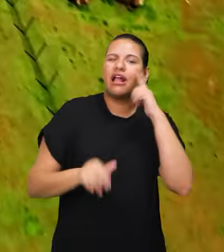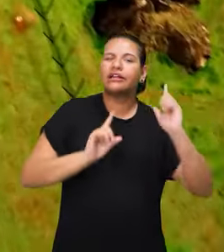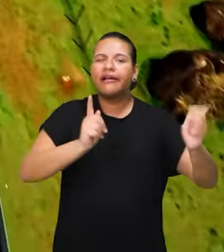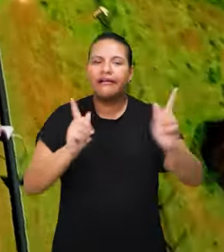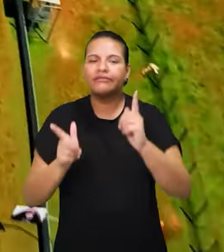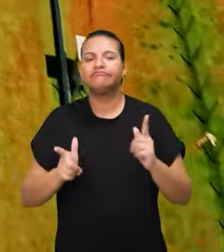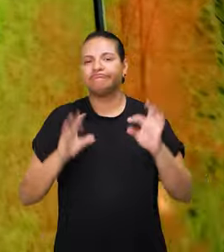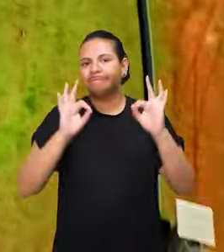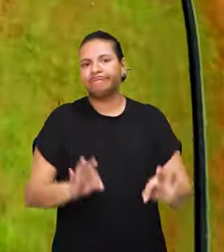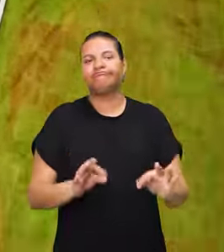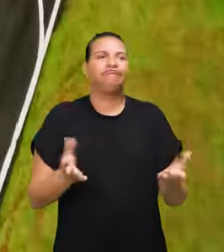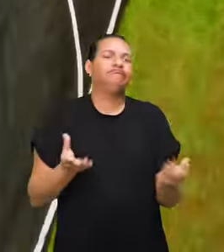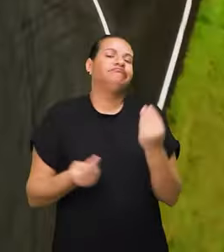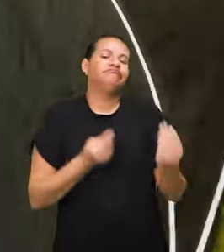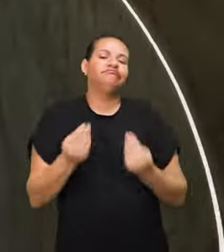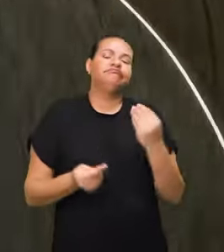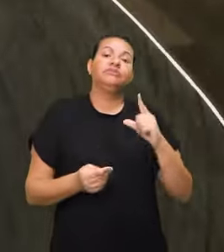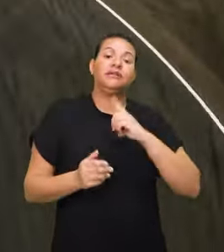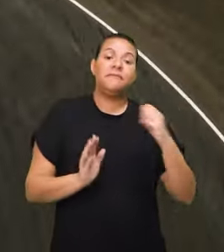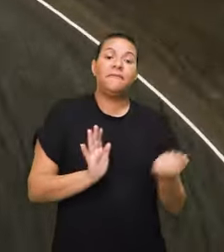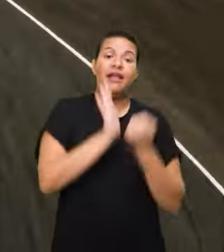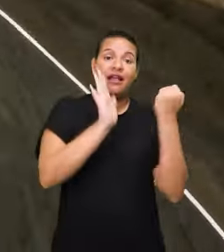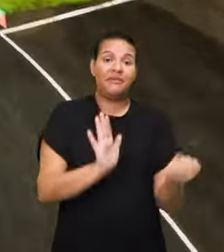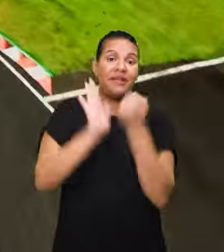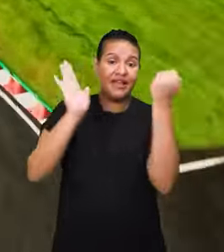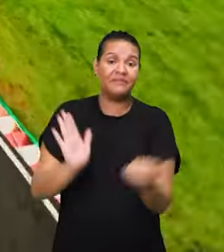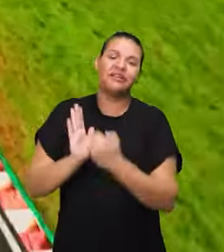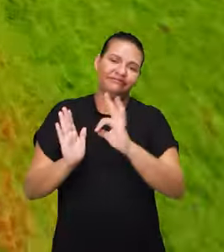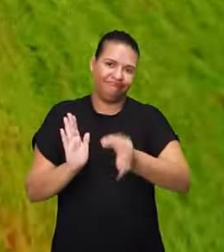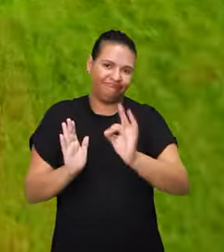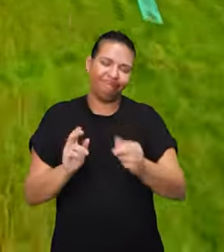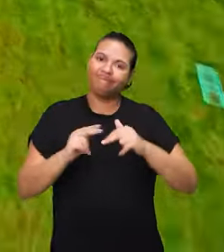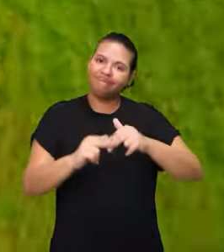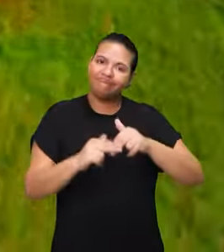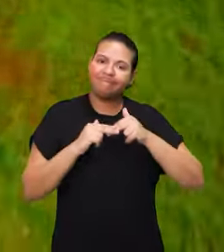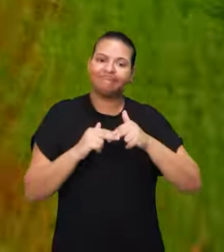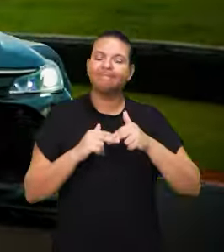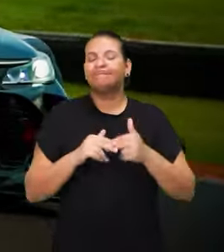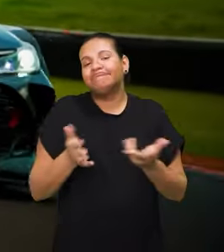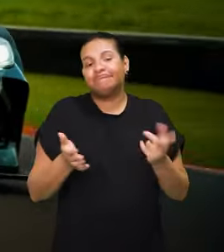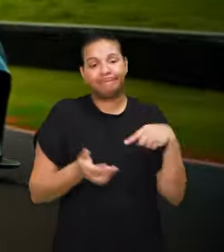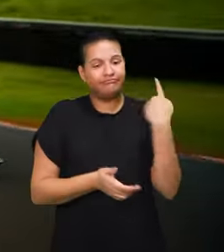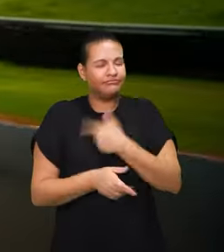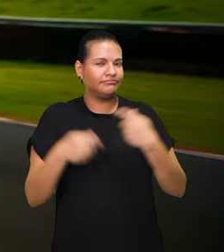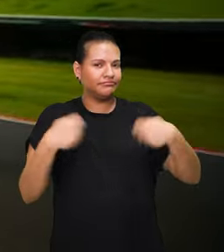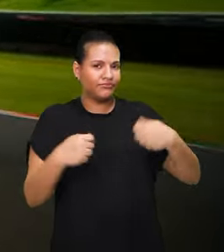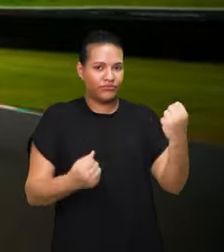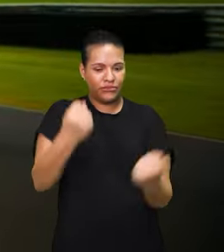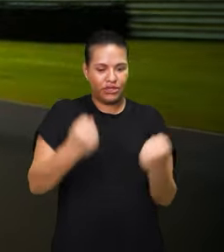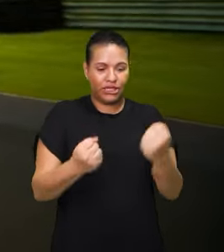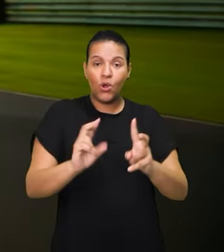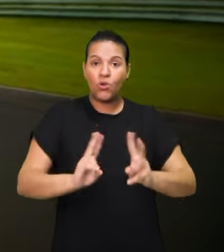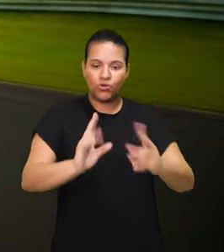entretenimento uma grande plataforma eh de construção de marcas Então o que a gente precisa carregar